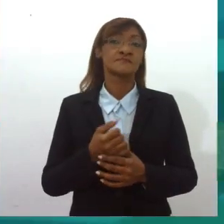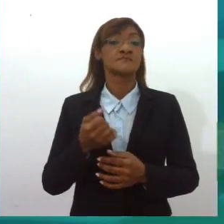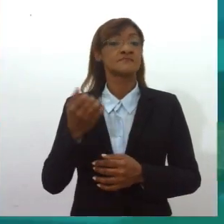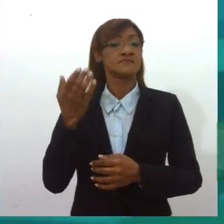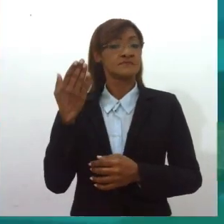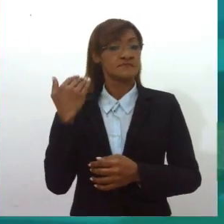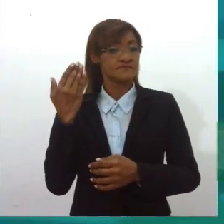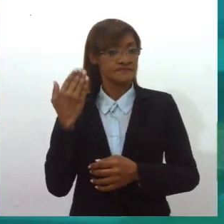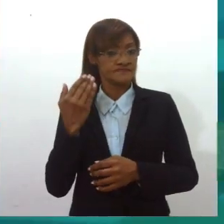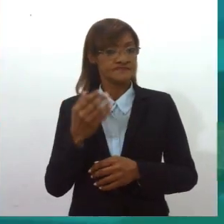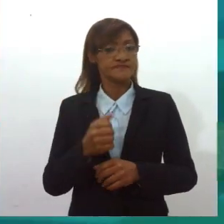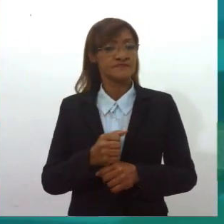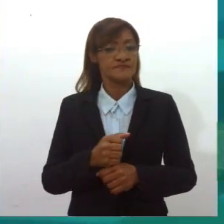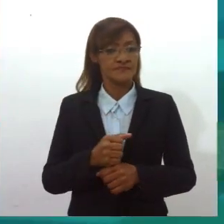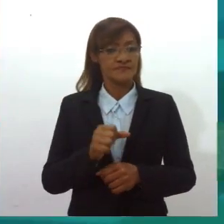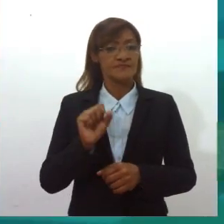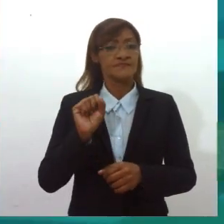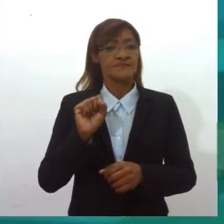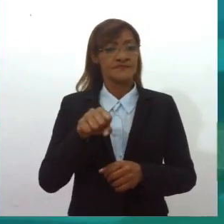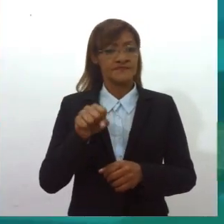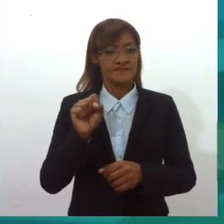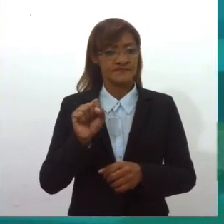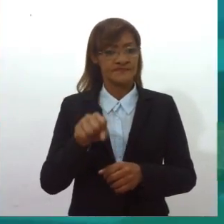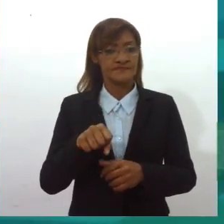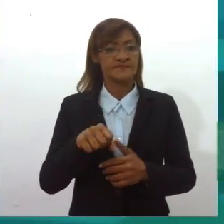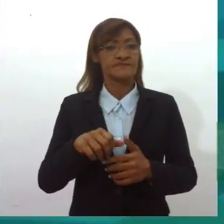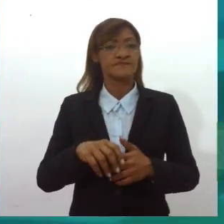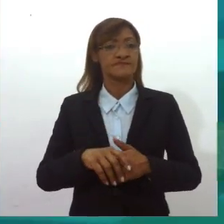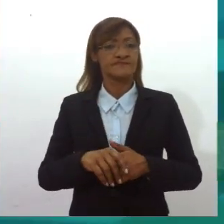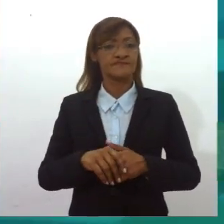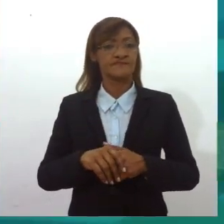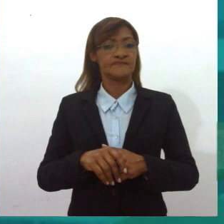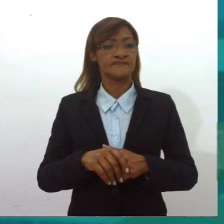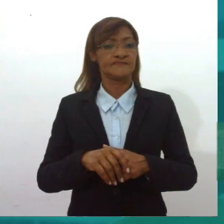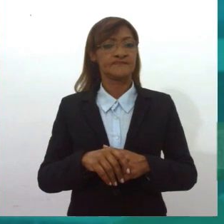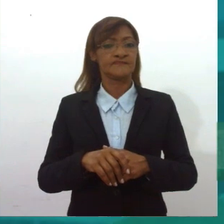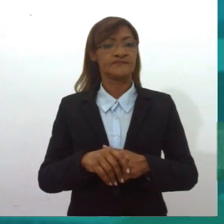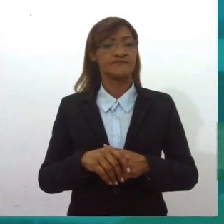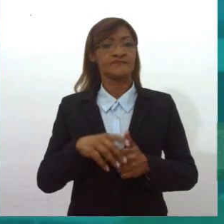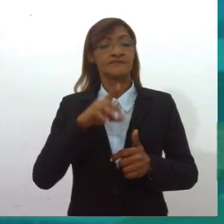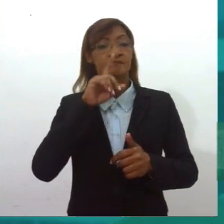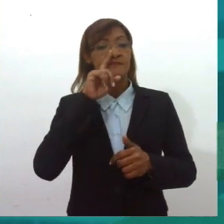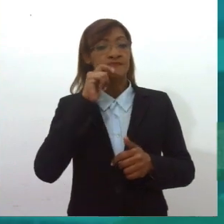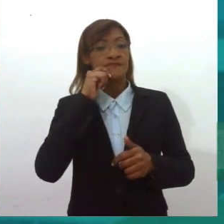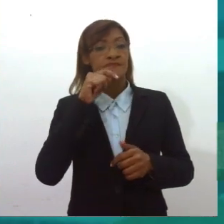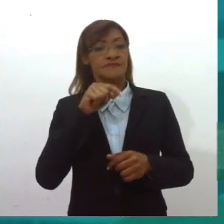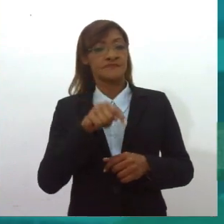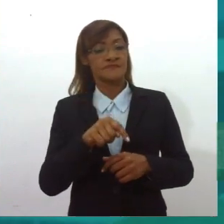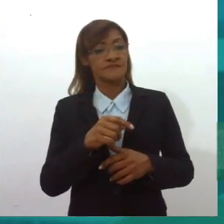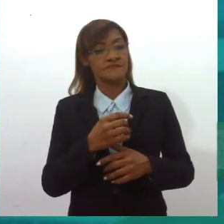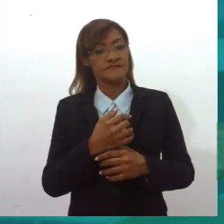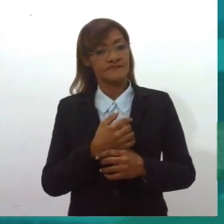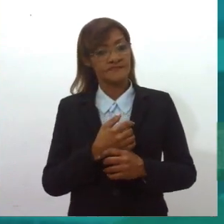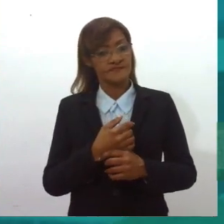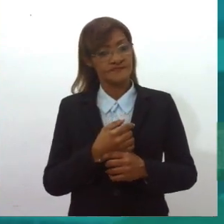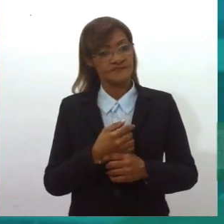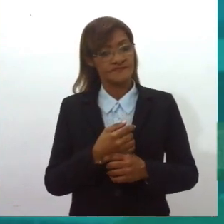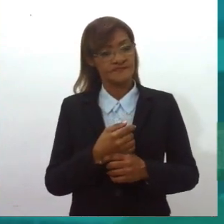ingressei foi colocado né a aqui na cidade de Aracaju O casta móvel